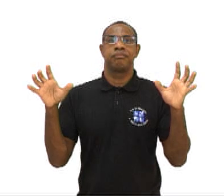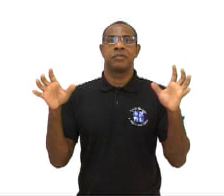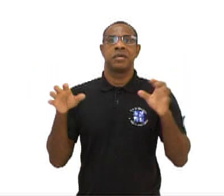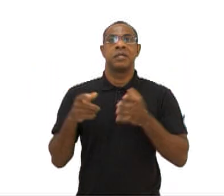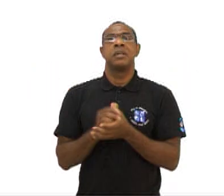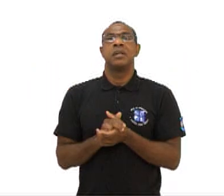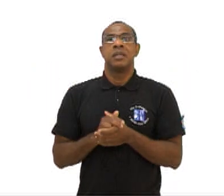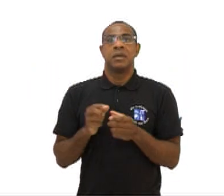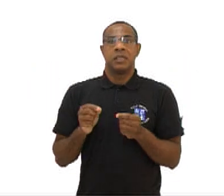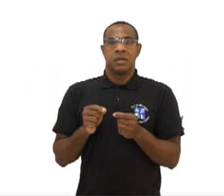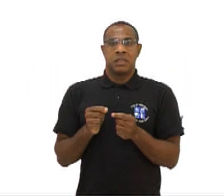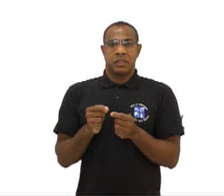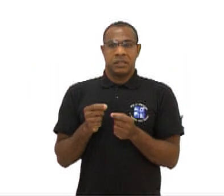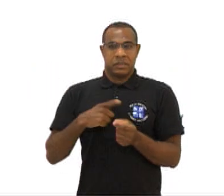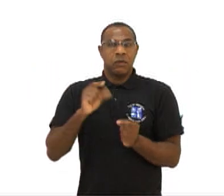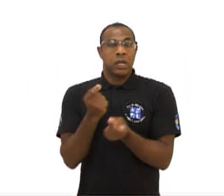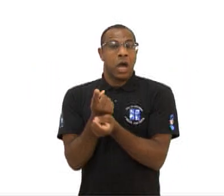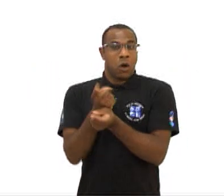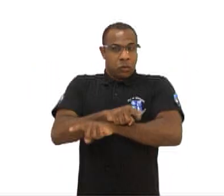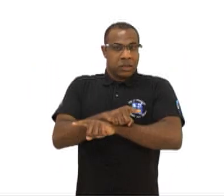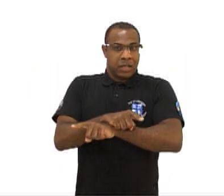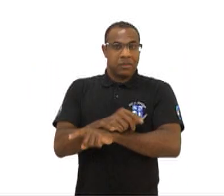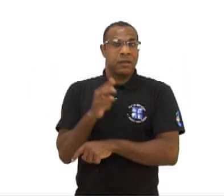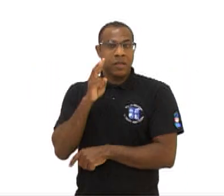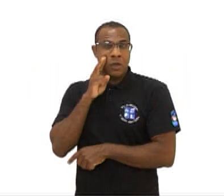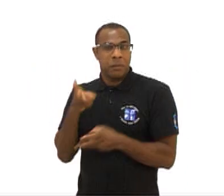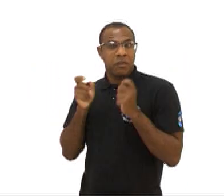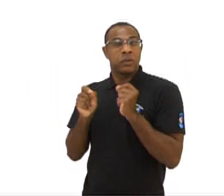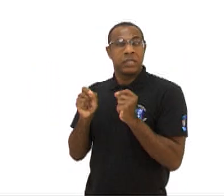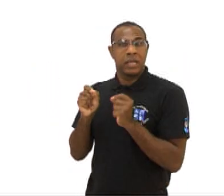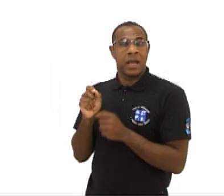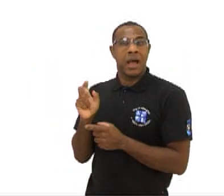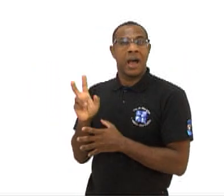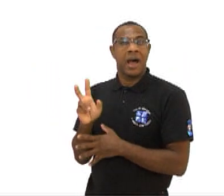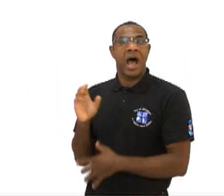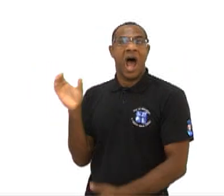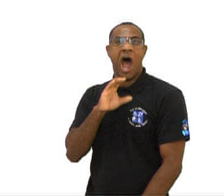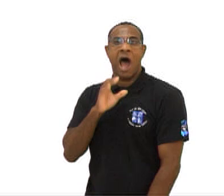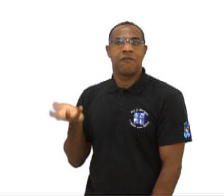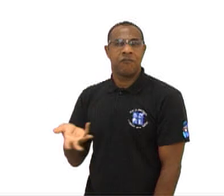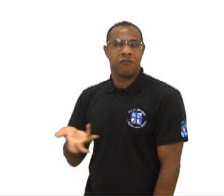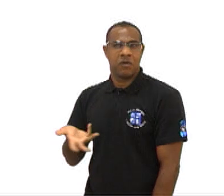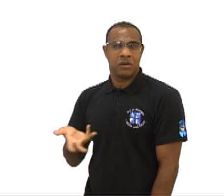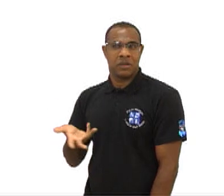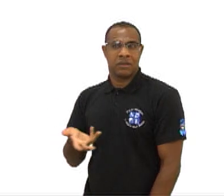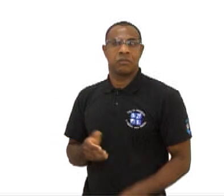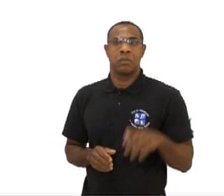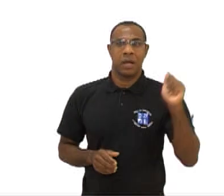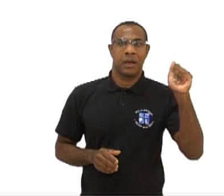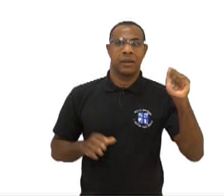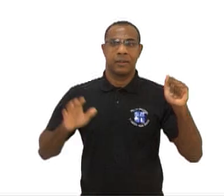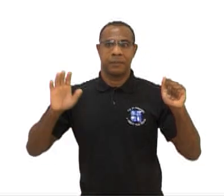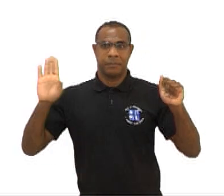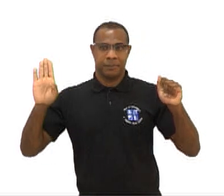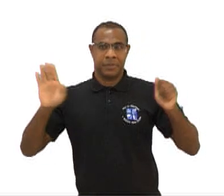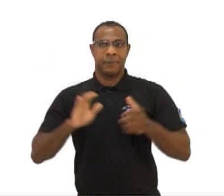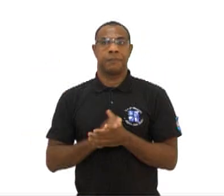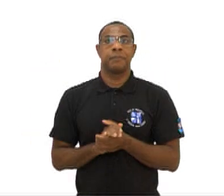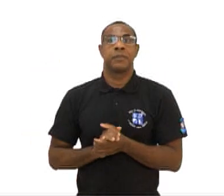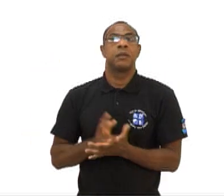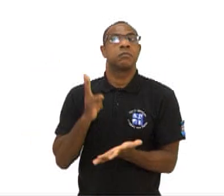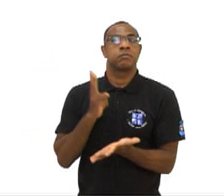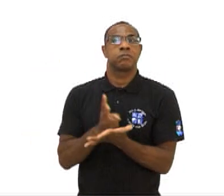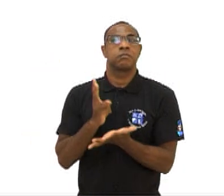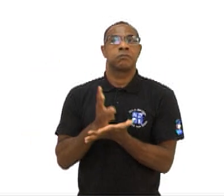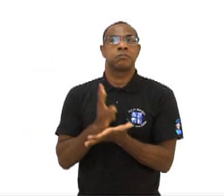permanente e determinaram os modos das velocidades médias dos veículos, como A e B, para os mesmos intervalos